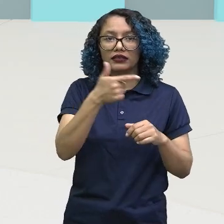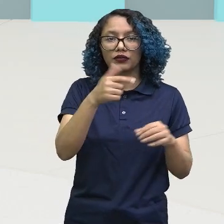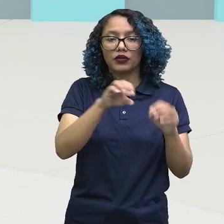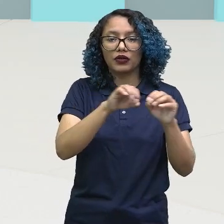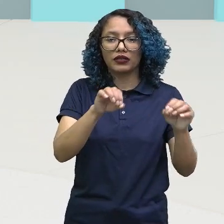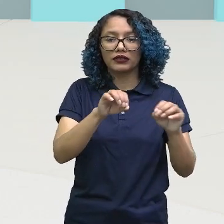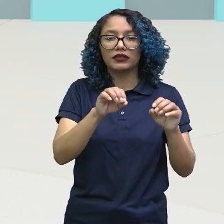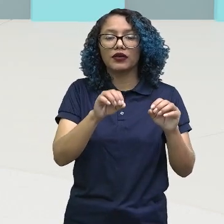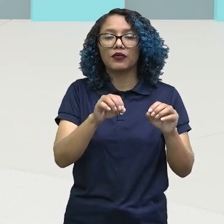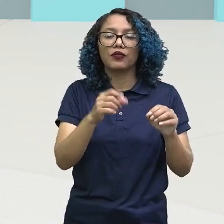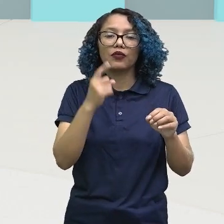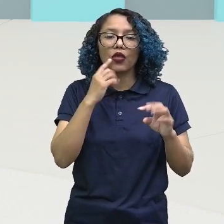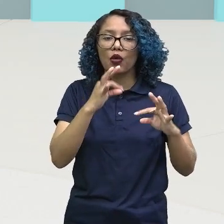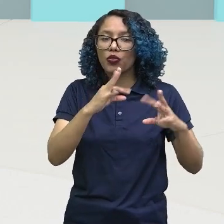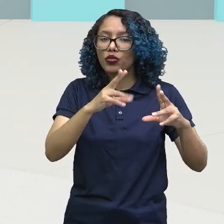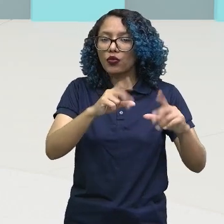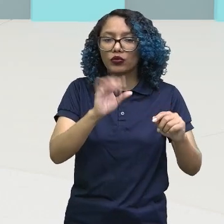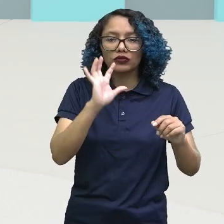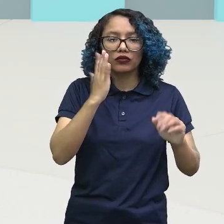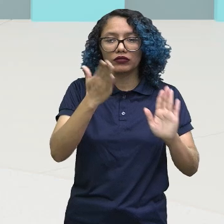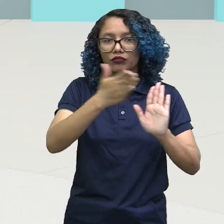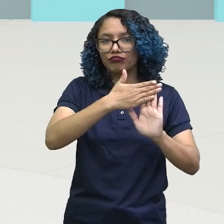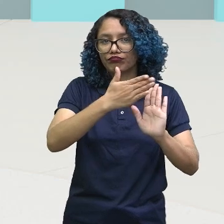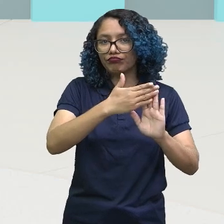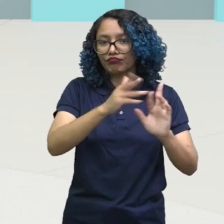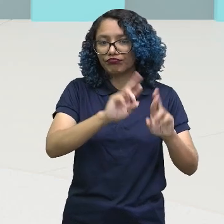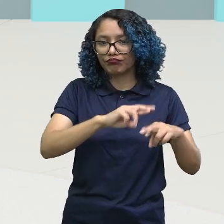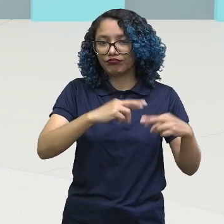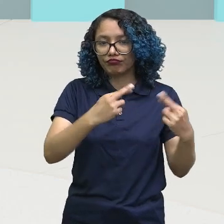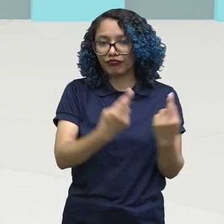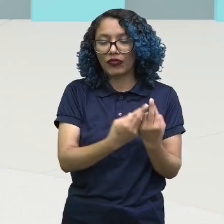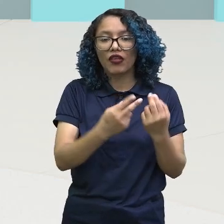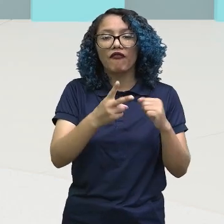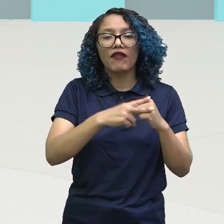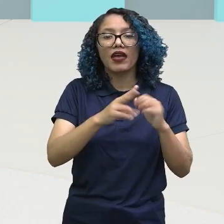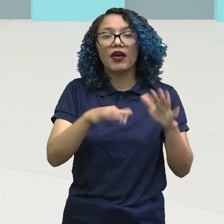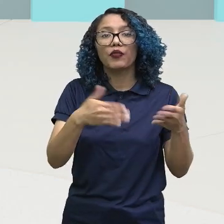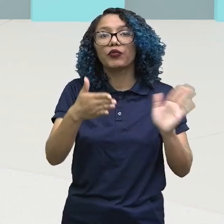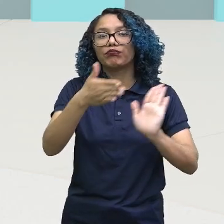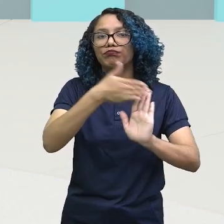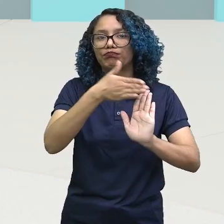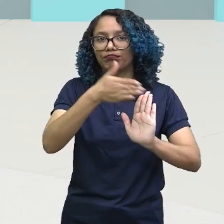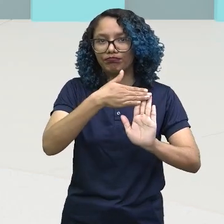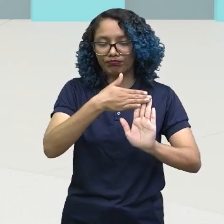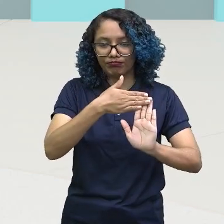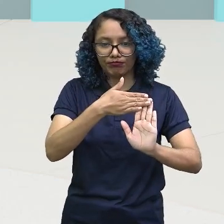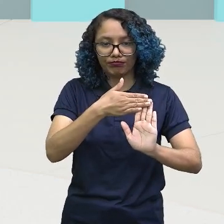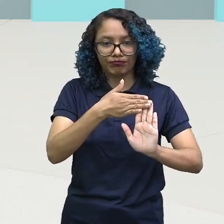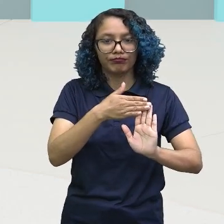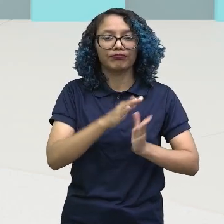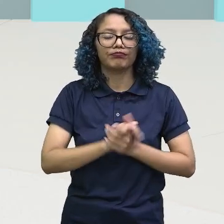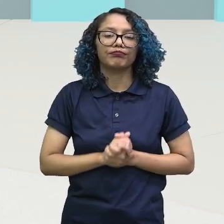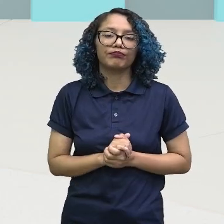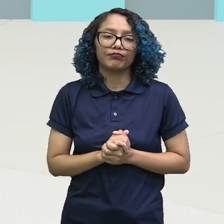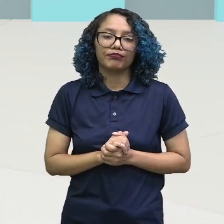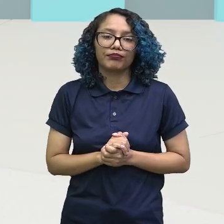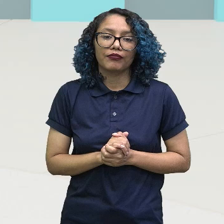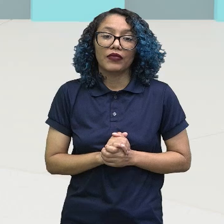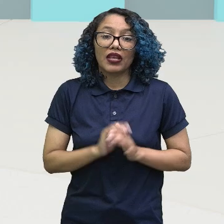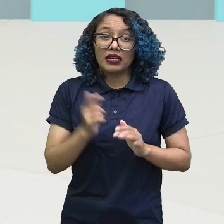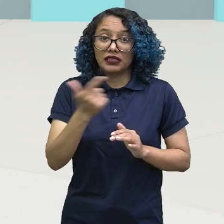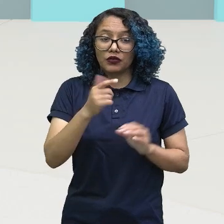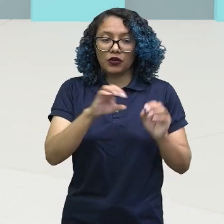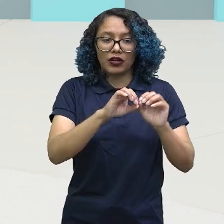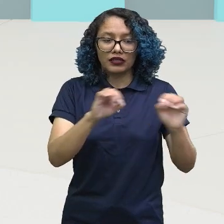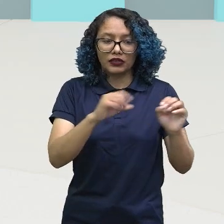as soluções que propuserem na reunião. Está ali o verbo propor, beleza? Aí lembra, a segunda oração sozinha